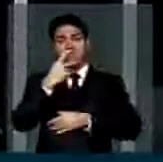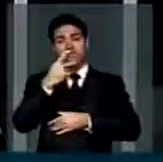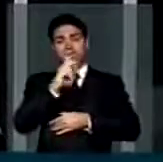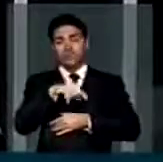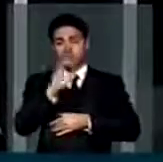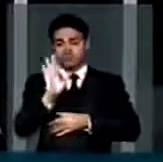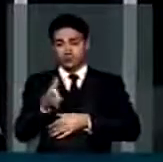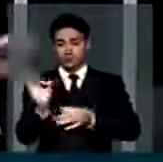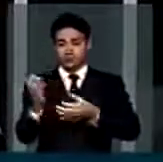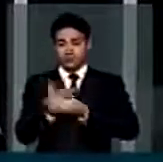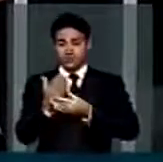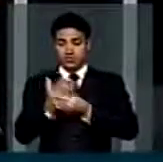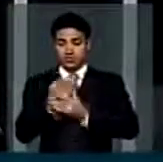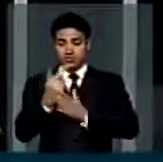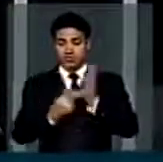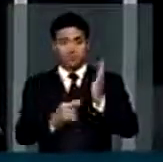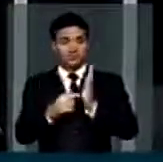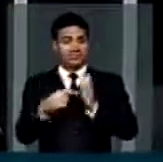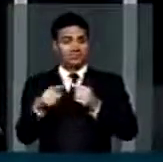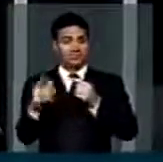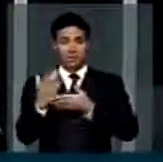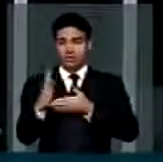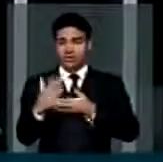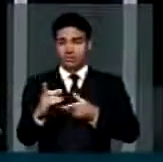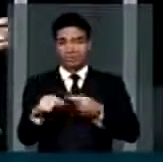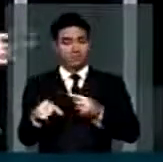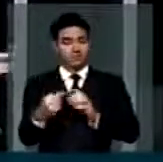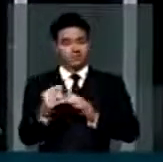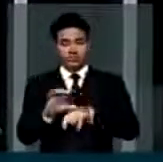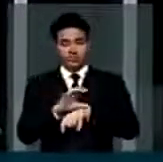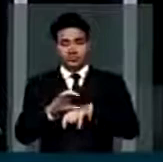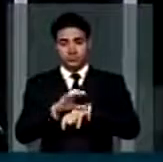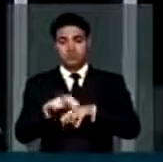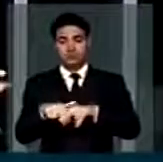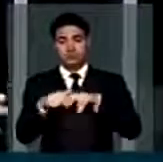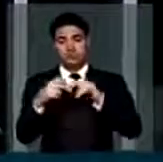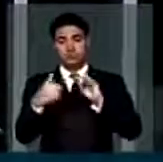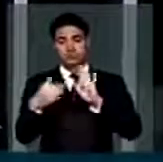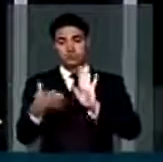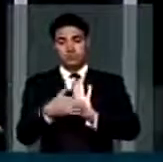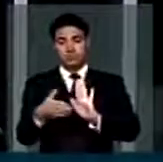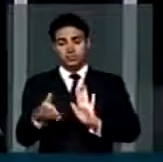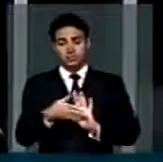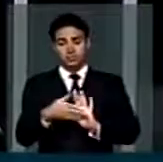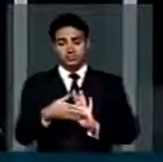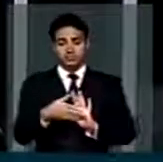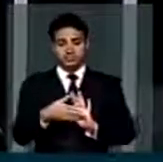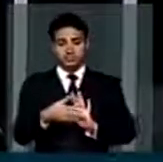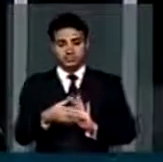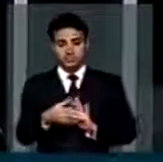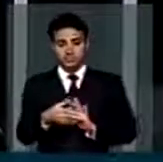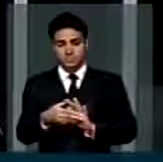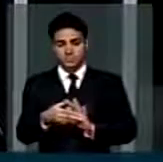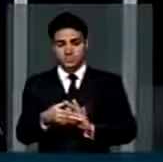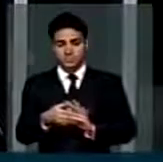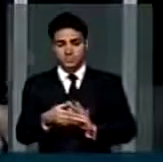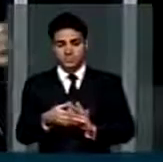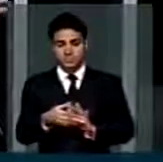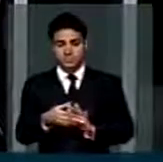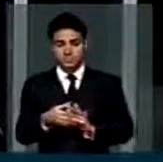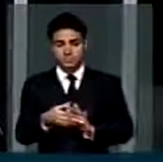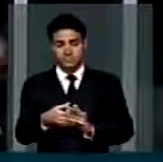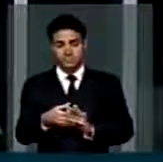recurso que cassou o Jackson não tem validade constitucional. Eu estou propondo, portanto, para encerrar mesmo, já